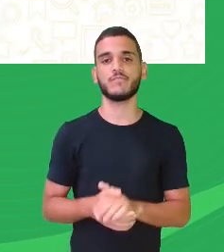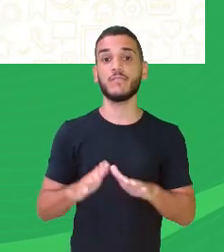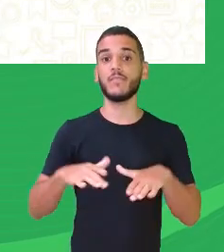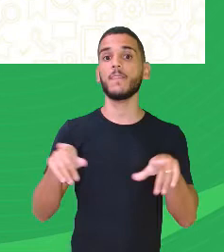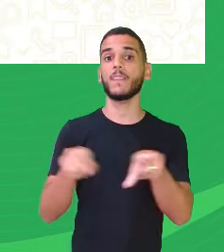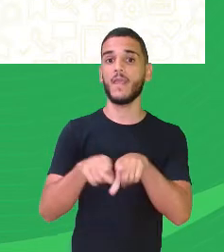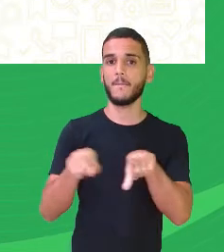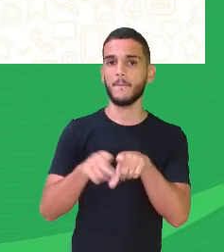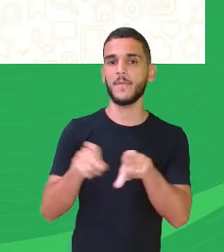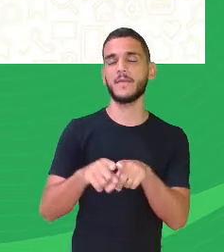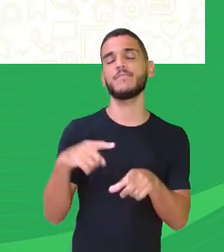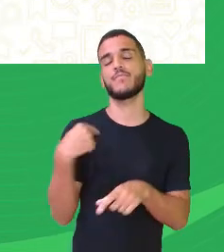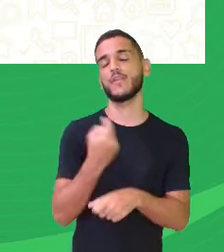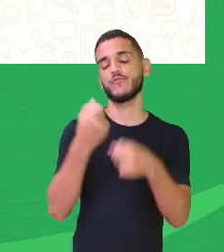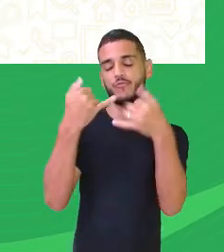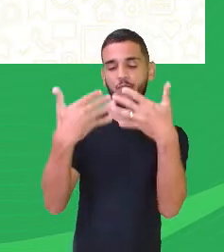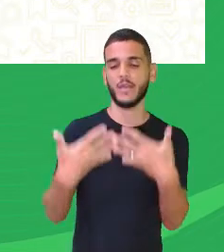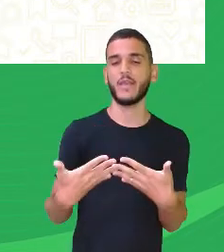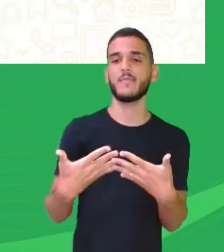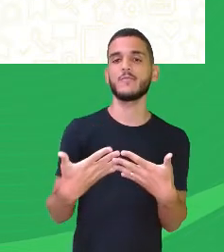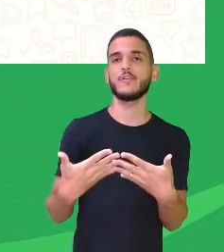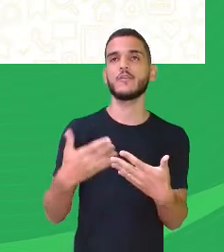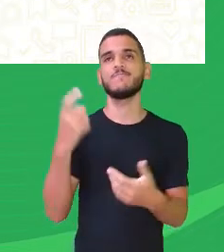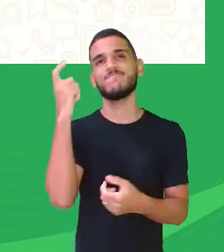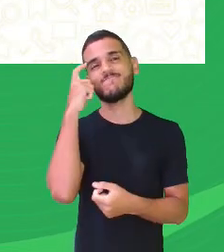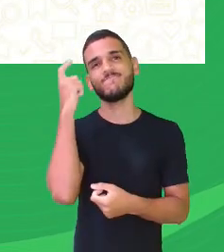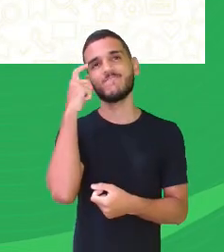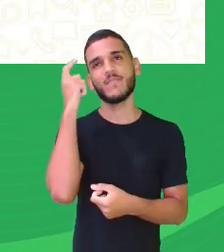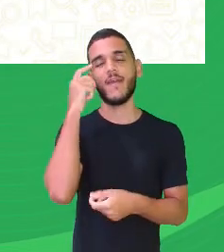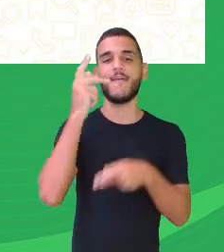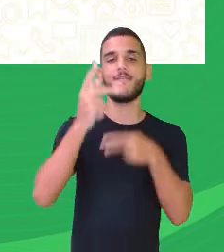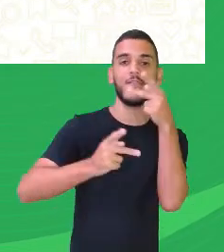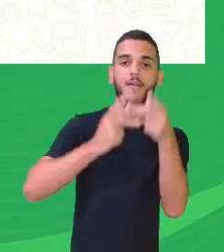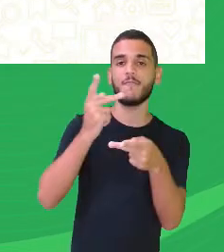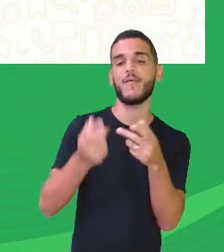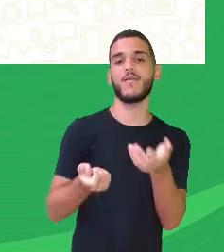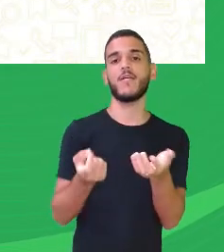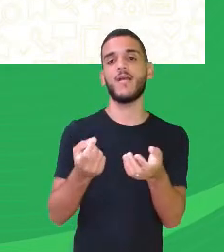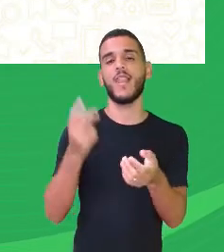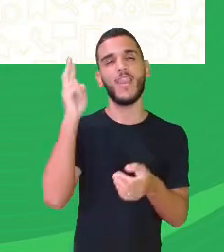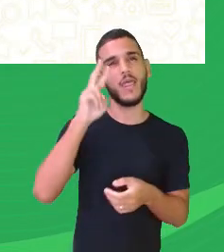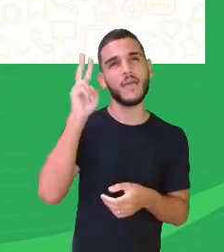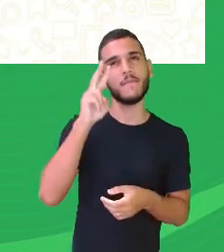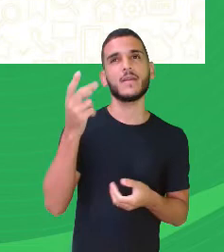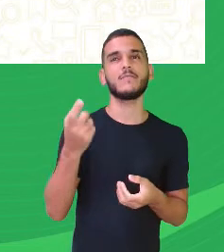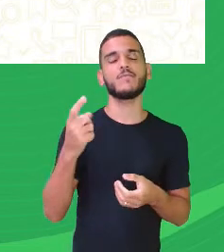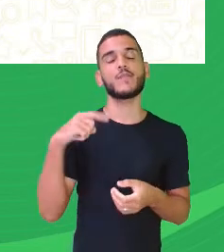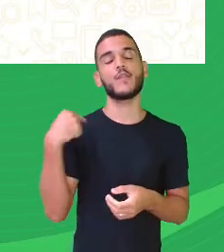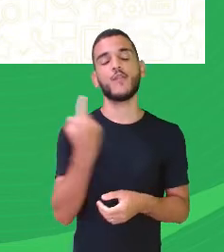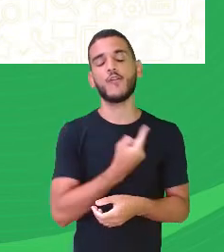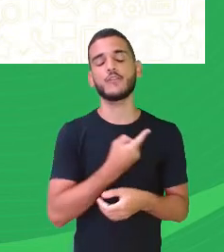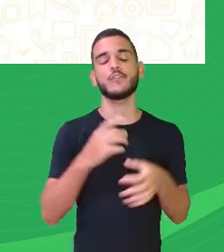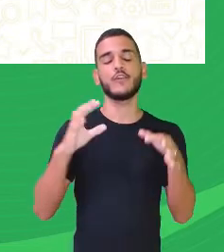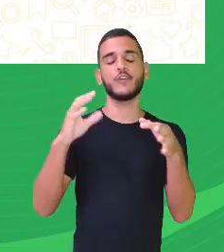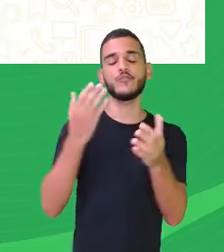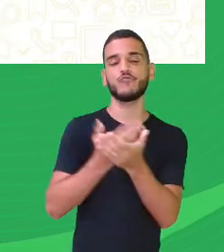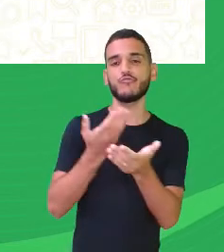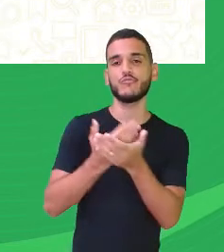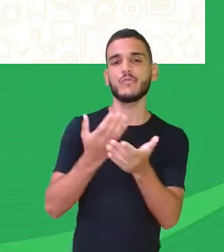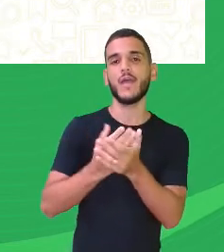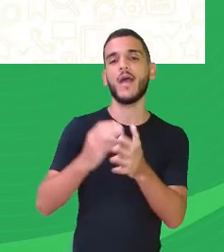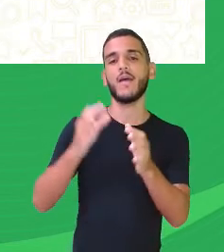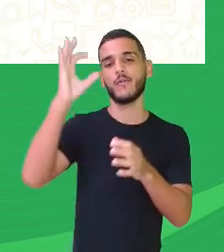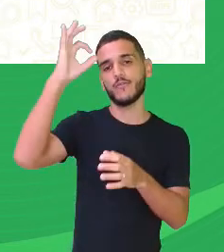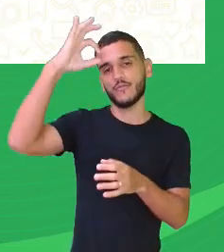também de raciocínio verbal, a gente pode voltar lá atrás, quando a gente falou de estimulação cognitiva, não sei se vocês lembram, que a gente falou